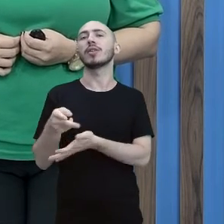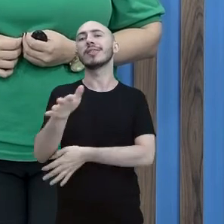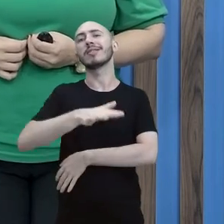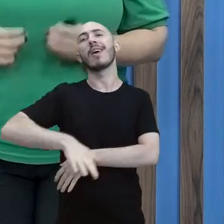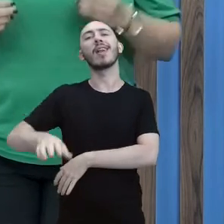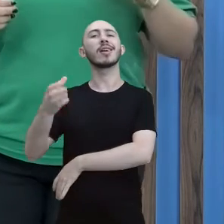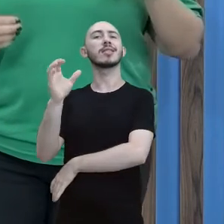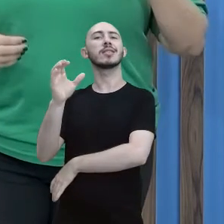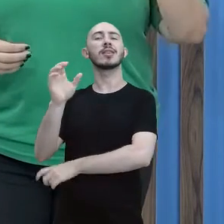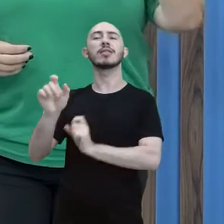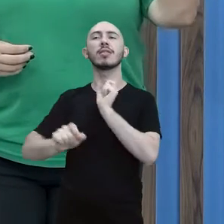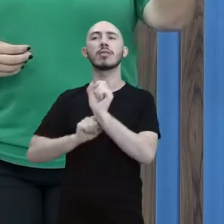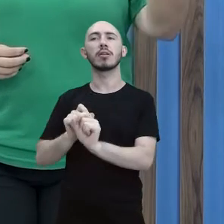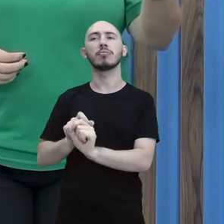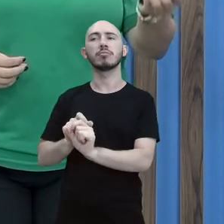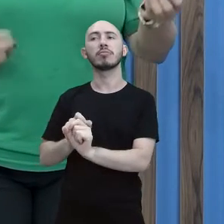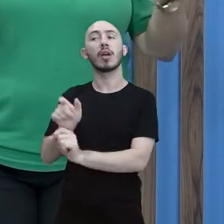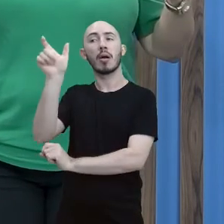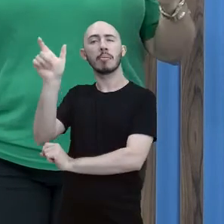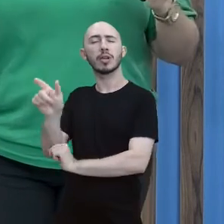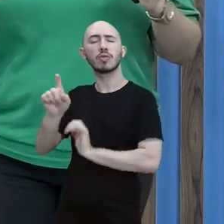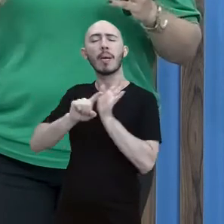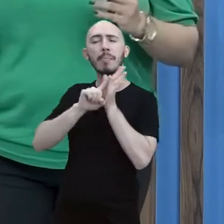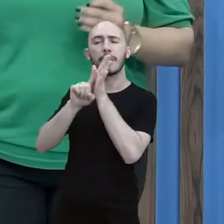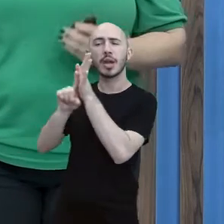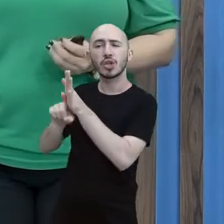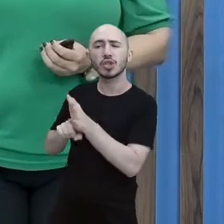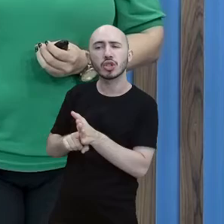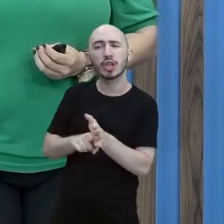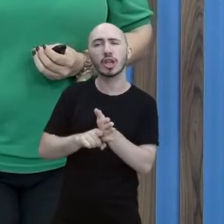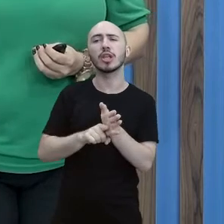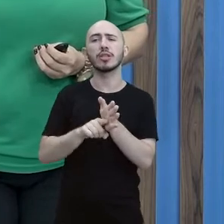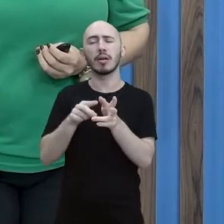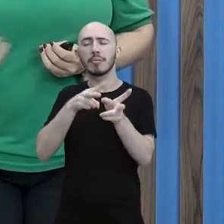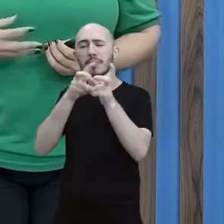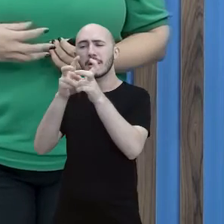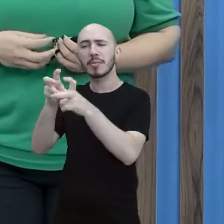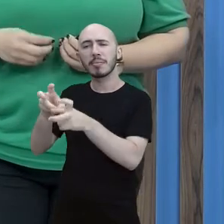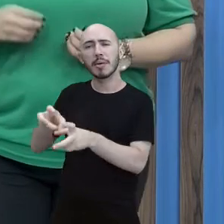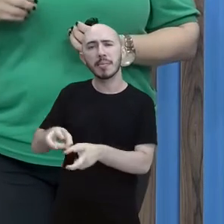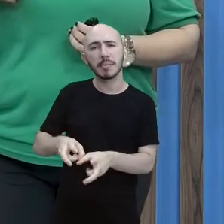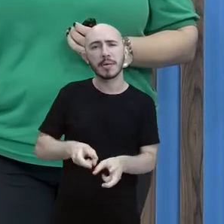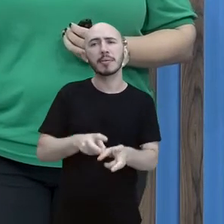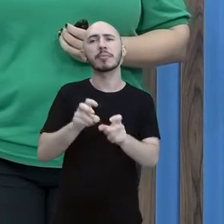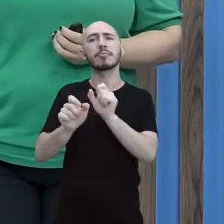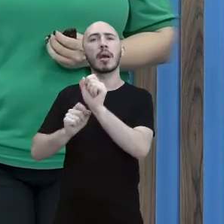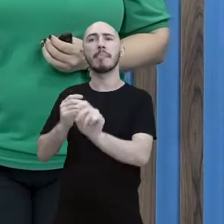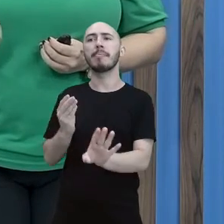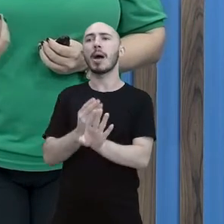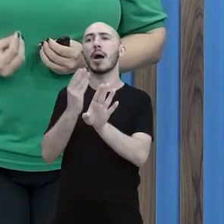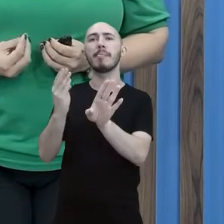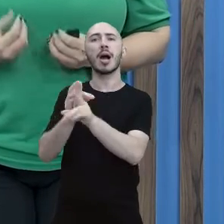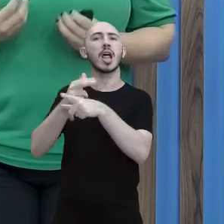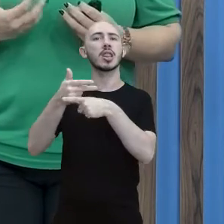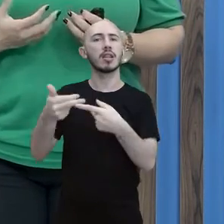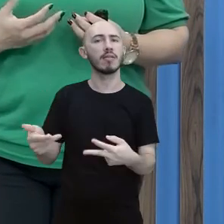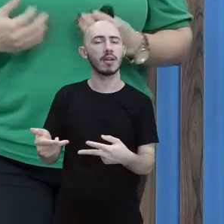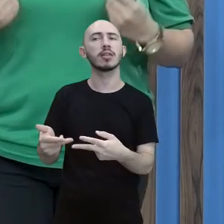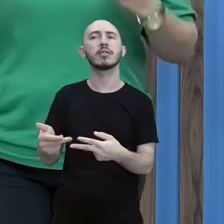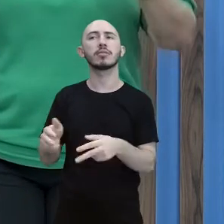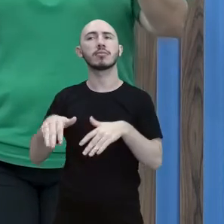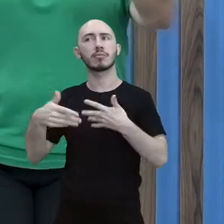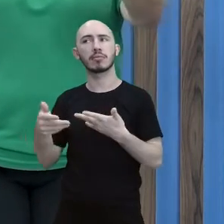tá, gente? Um cientista vem, ele faz as suas observações, né, descobertas